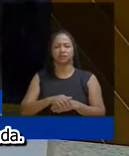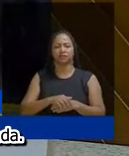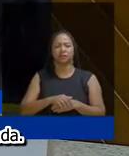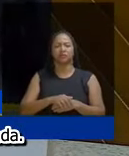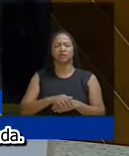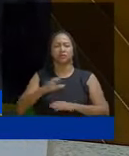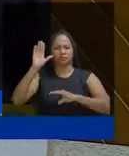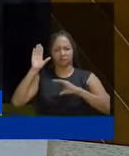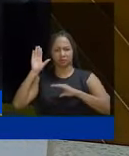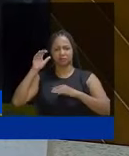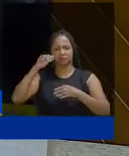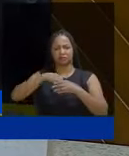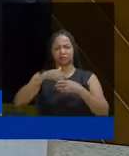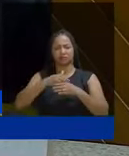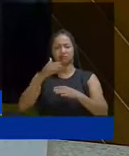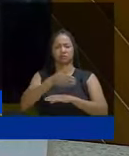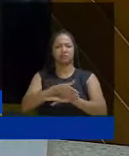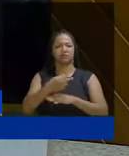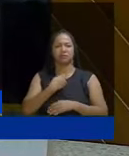inelegibilidade apontada.